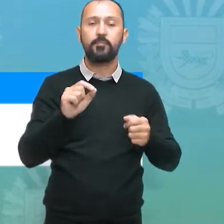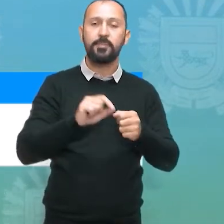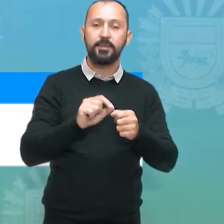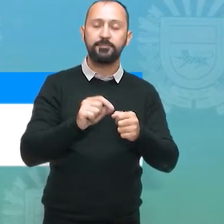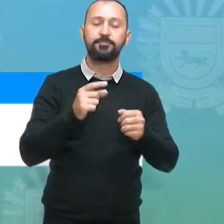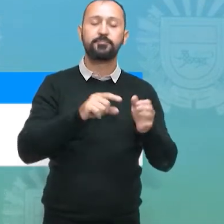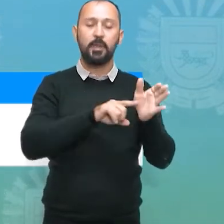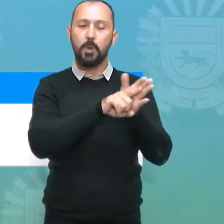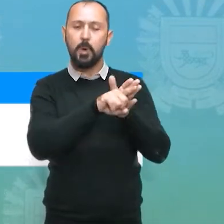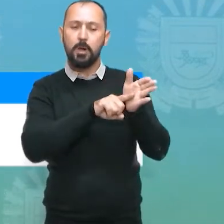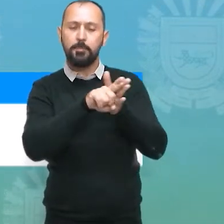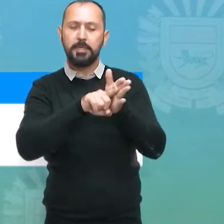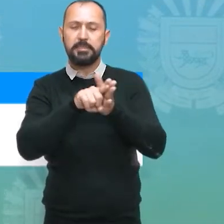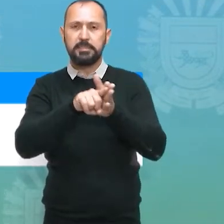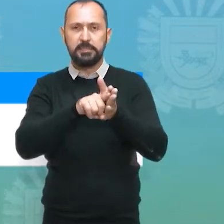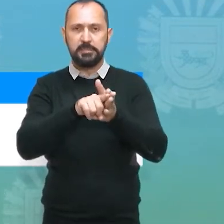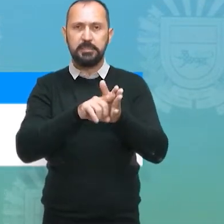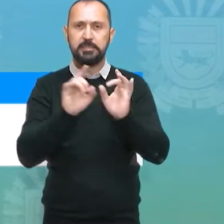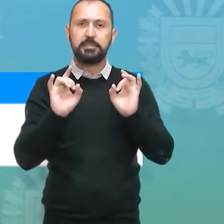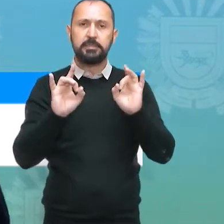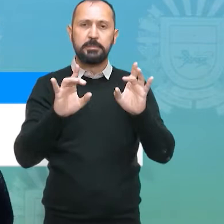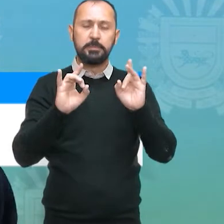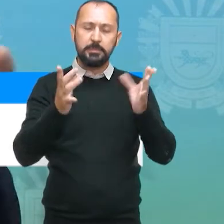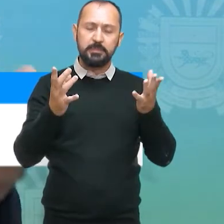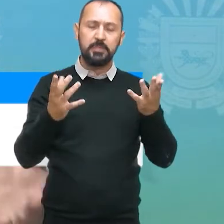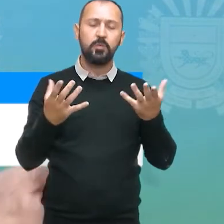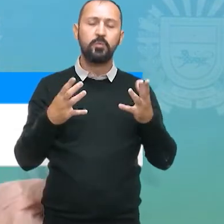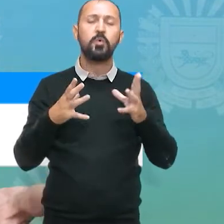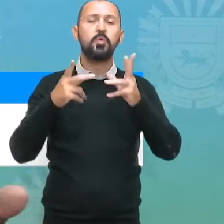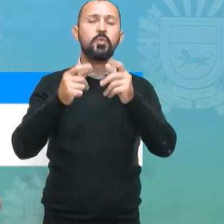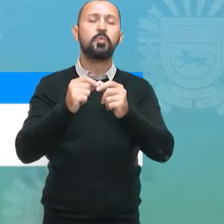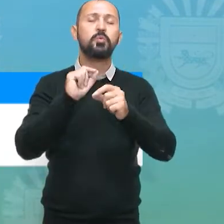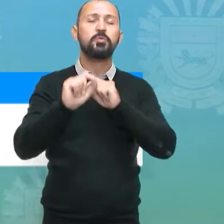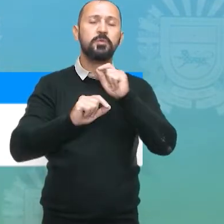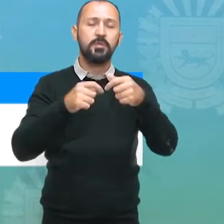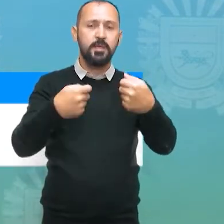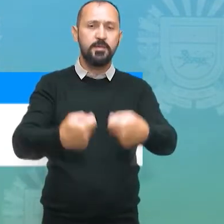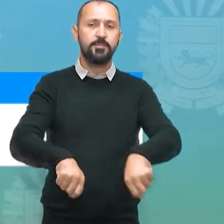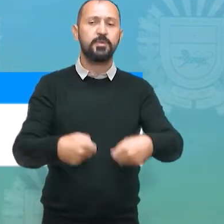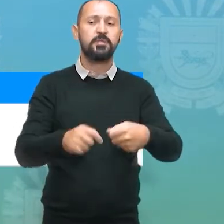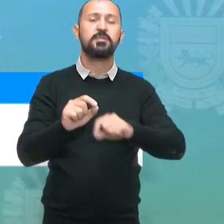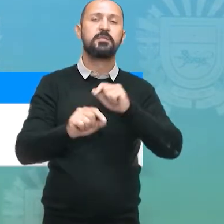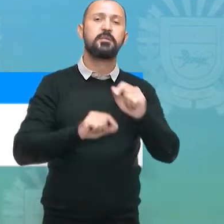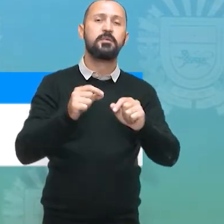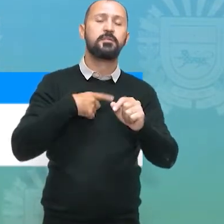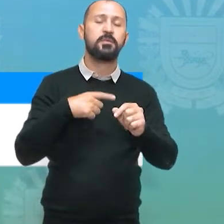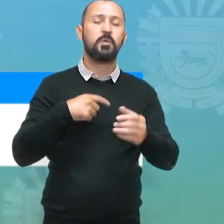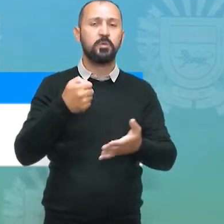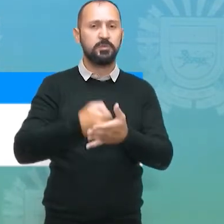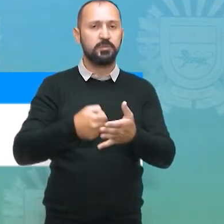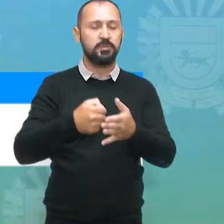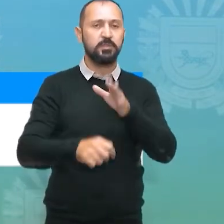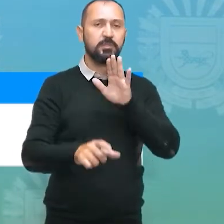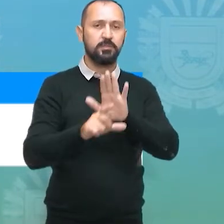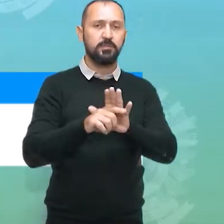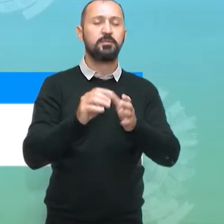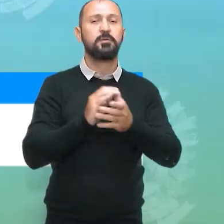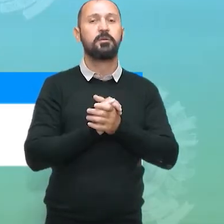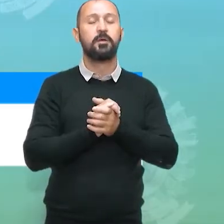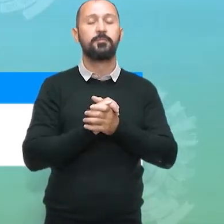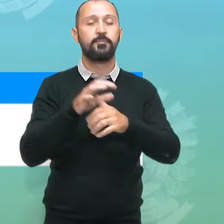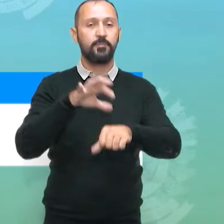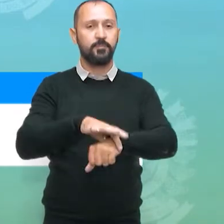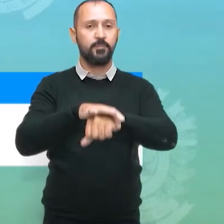o feitio dessa perícia e também todas as acreditações necessárias e que são exigidas legalmente.